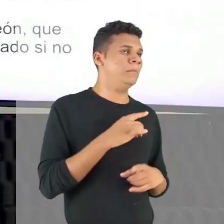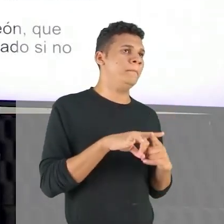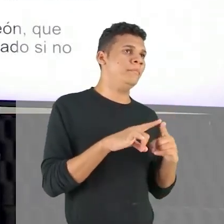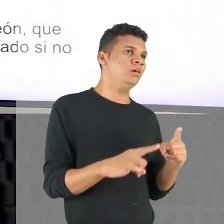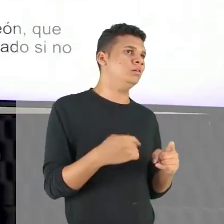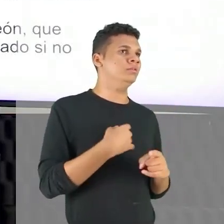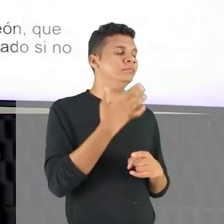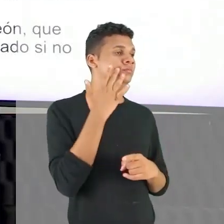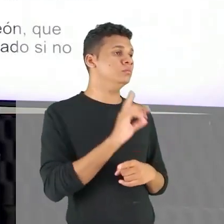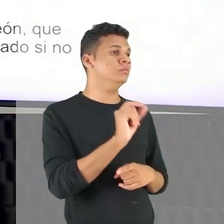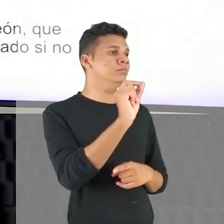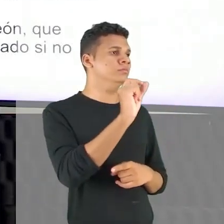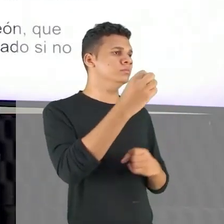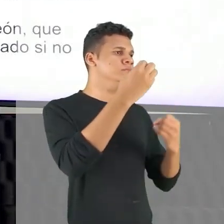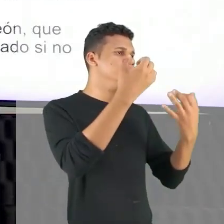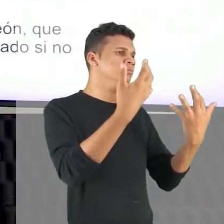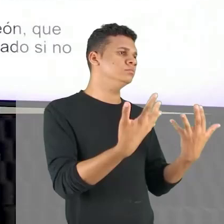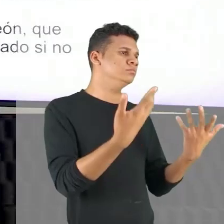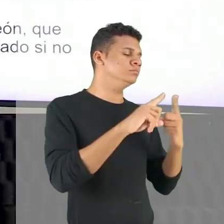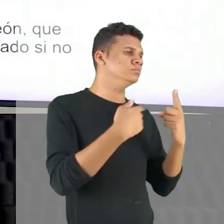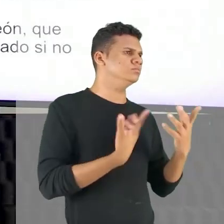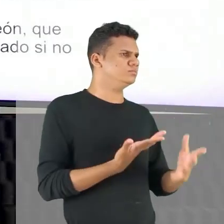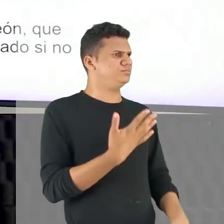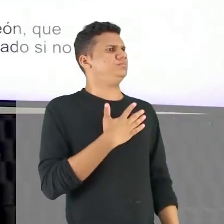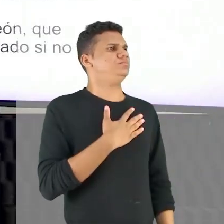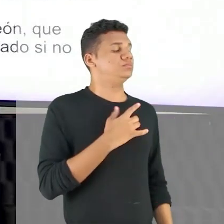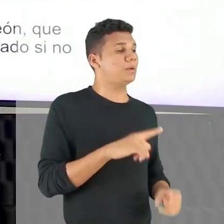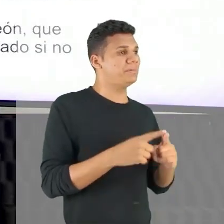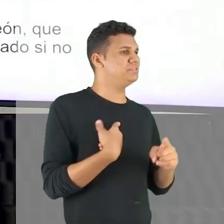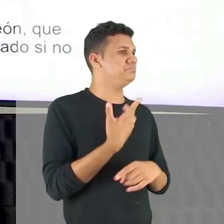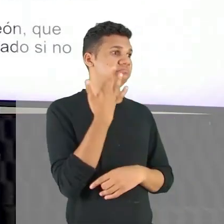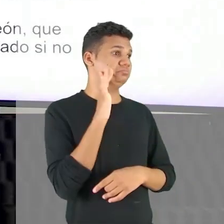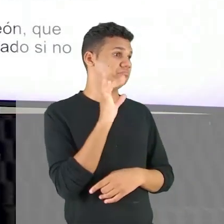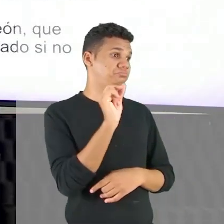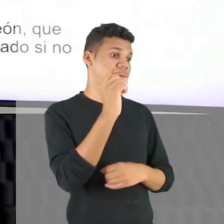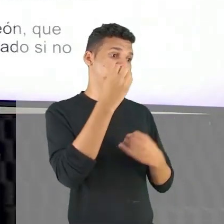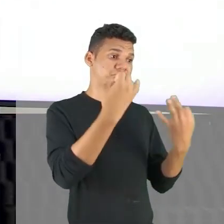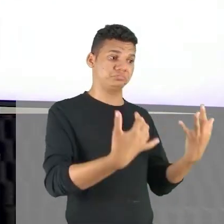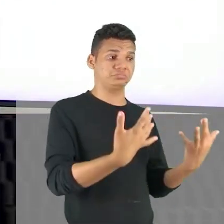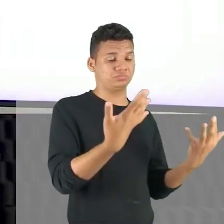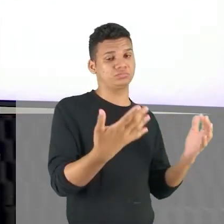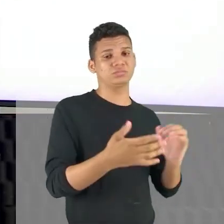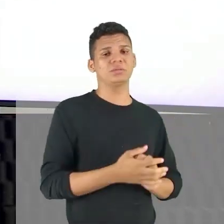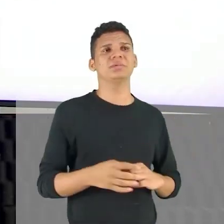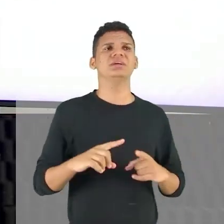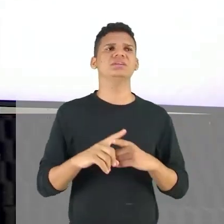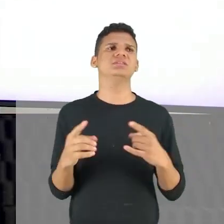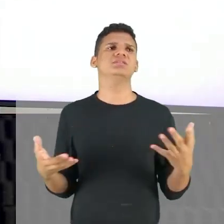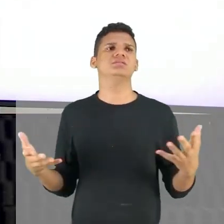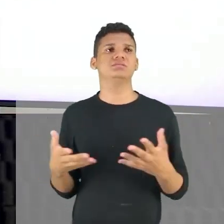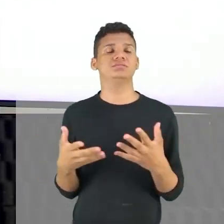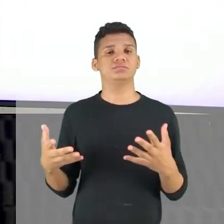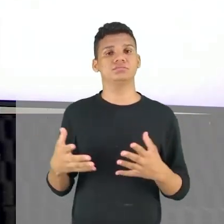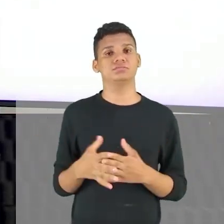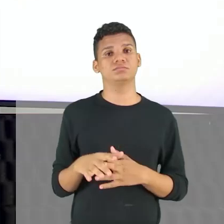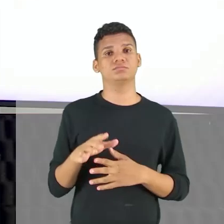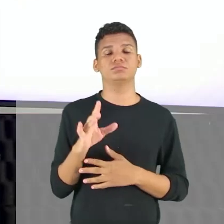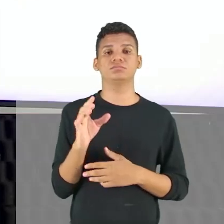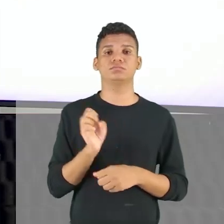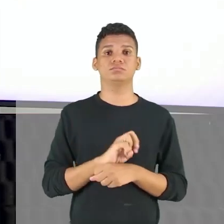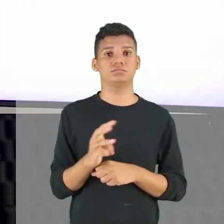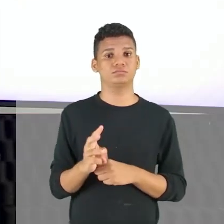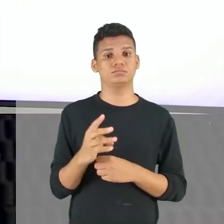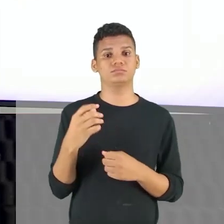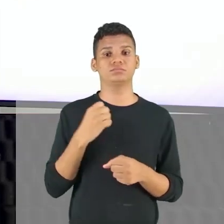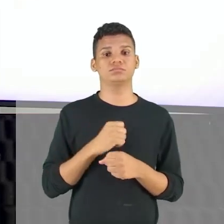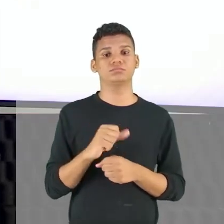soubesse de quem se tratava. Até eu teria me assustado se não soubesse de quem se tratava." Então vamos lá para a questão. A questão da UEMA 2023, recente,